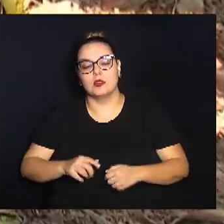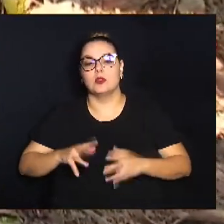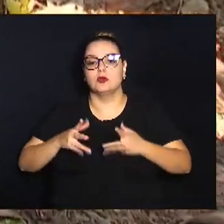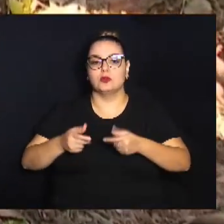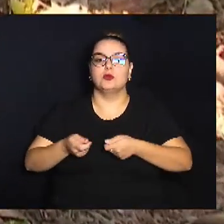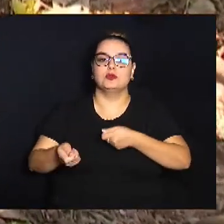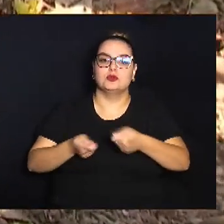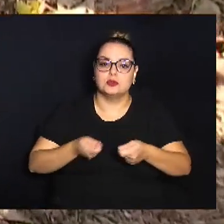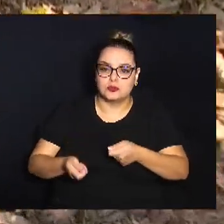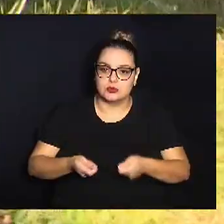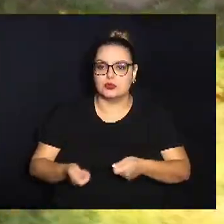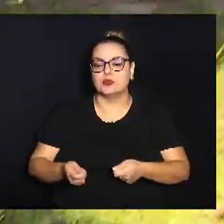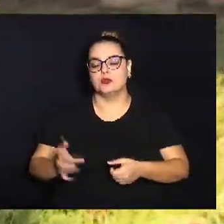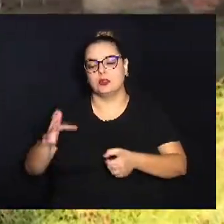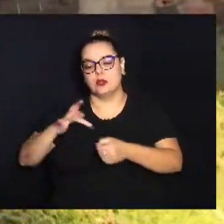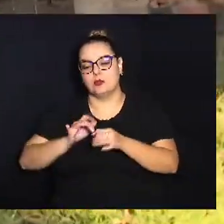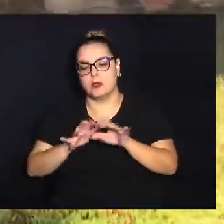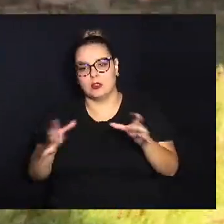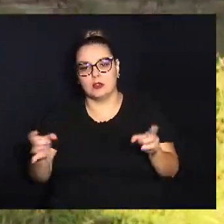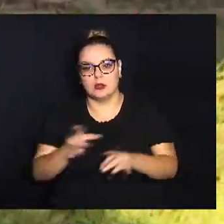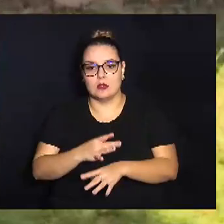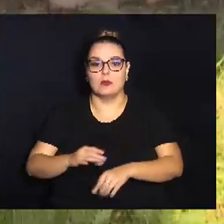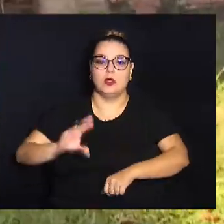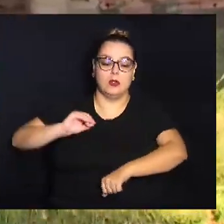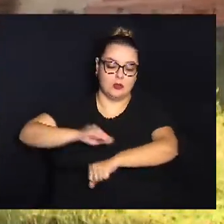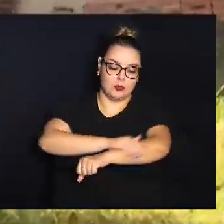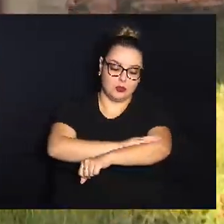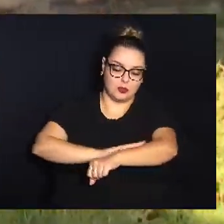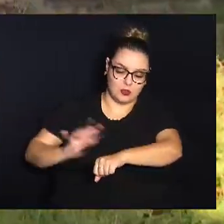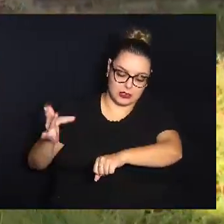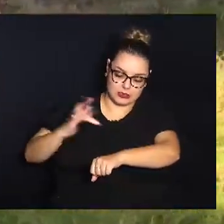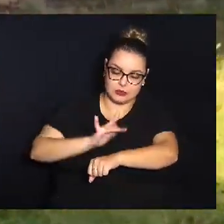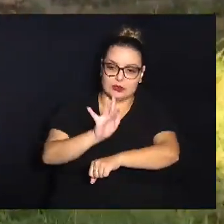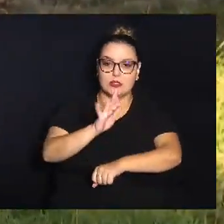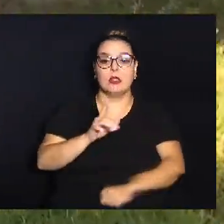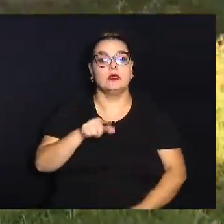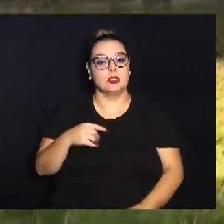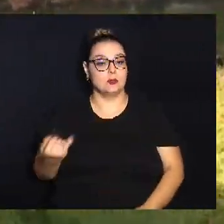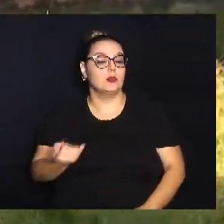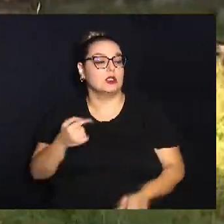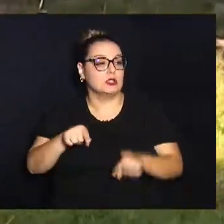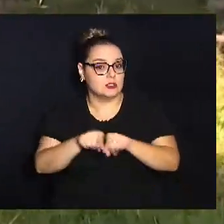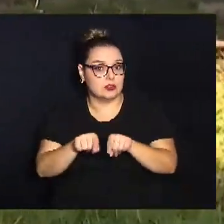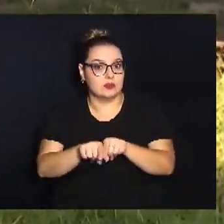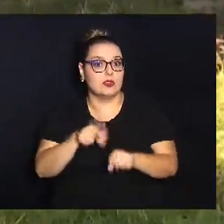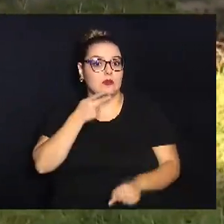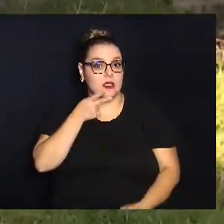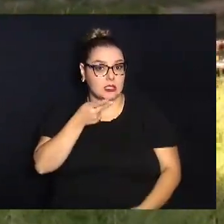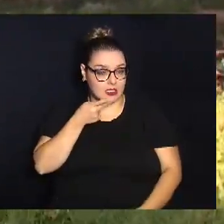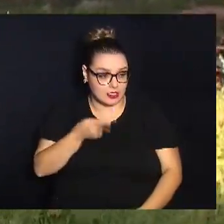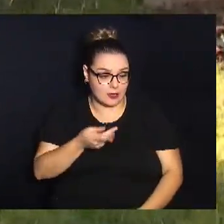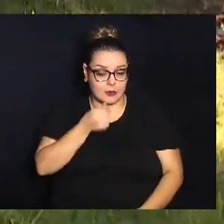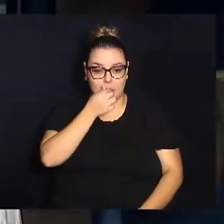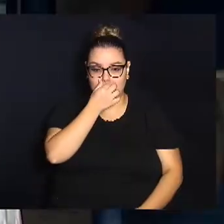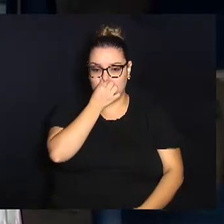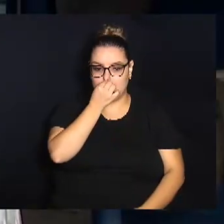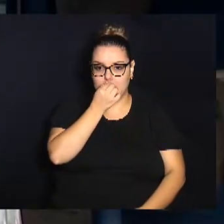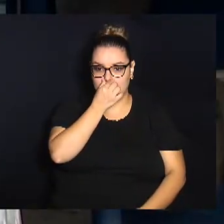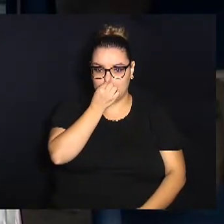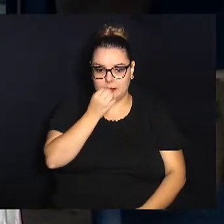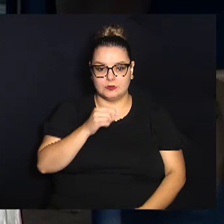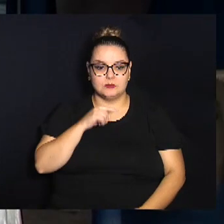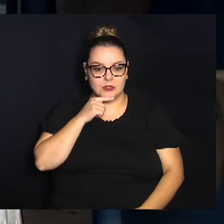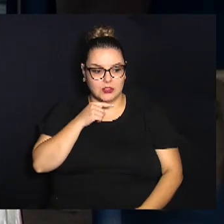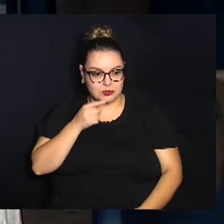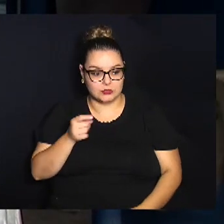controles, né? O controle de criador, utilização de repelente, isso é fundamental. Importante também a gente ressaltar uma dúvida que